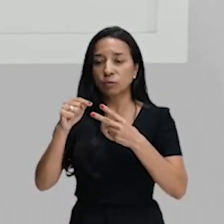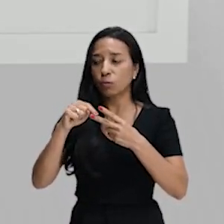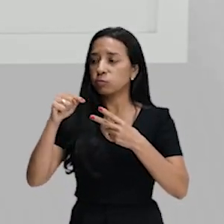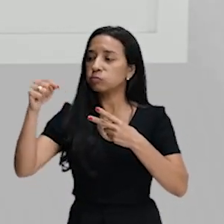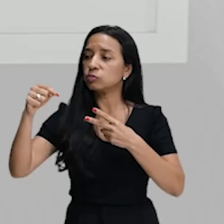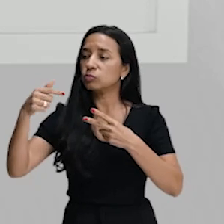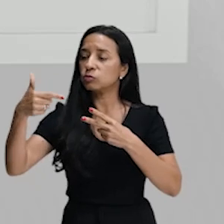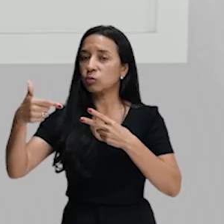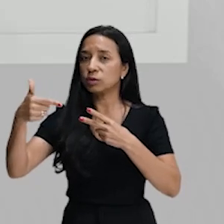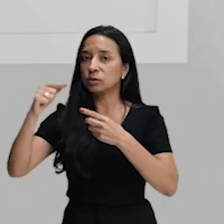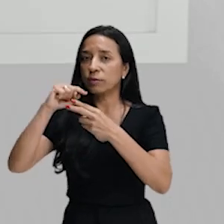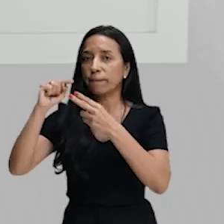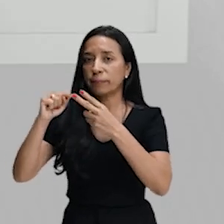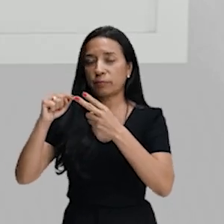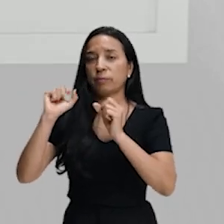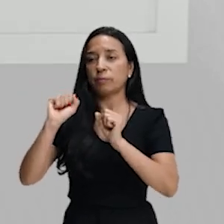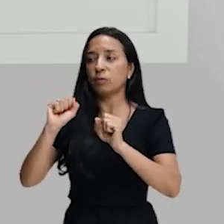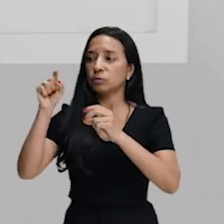Então,